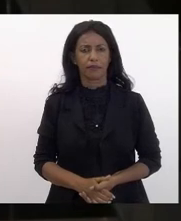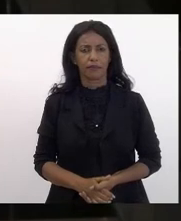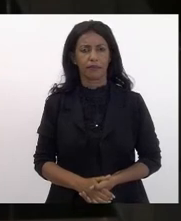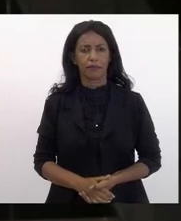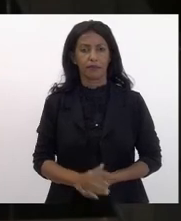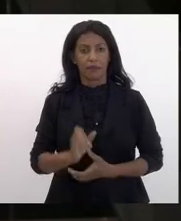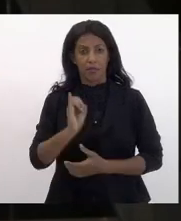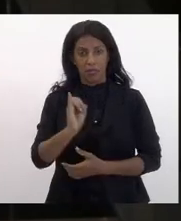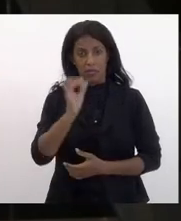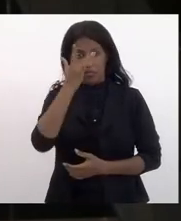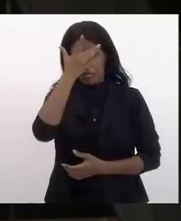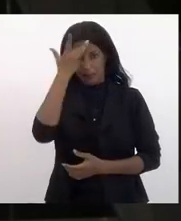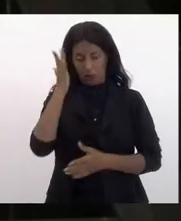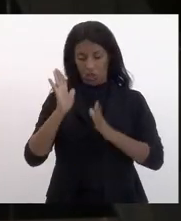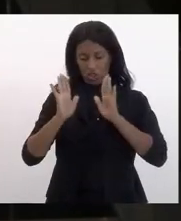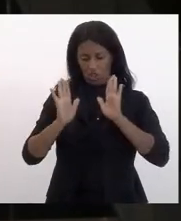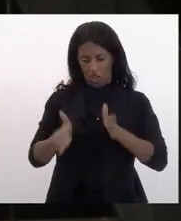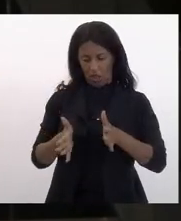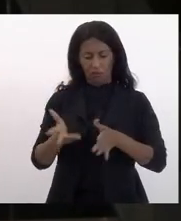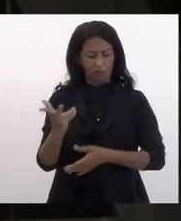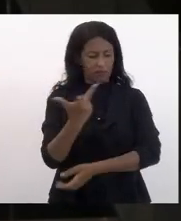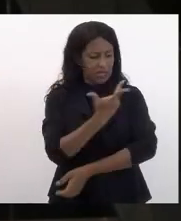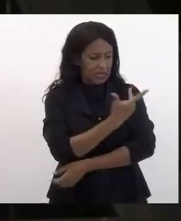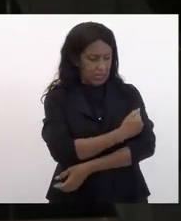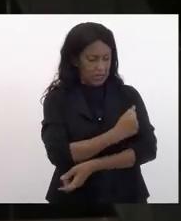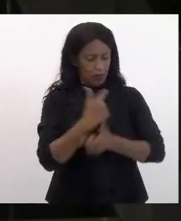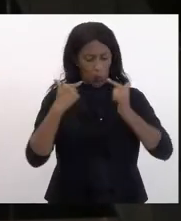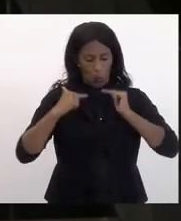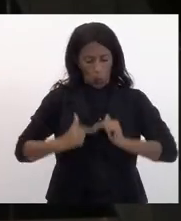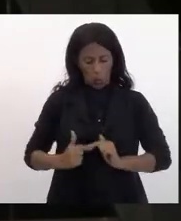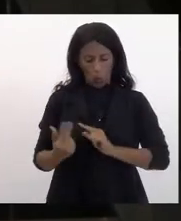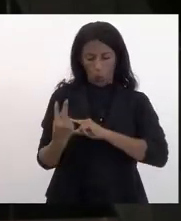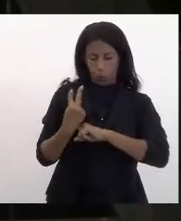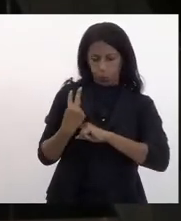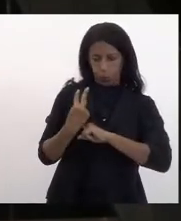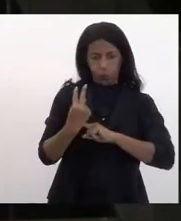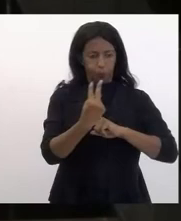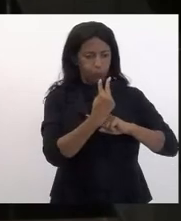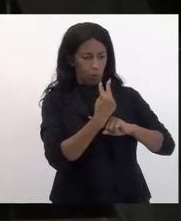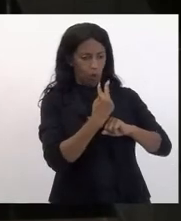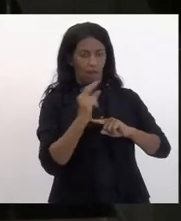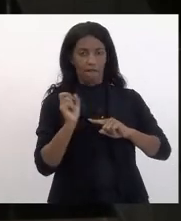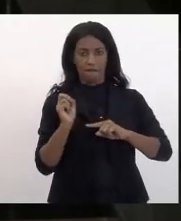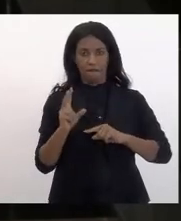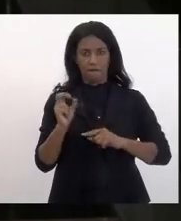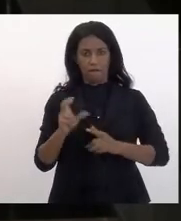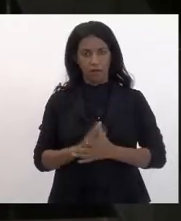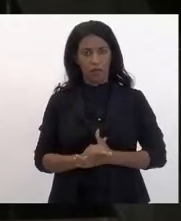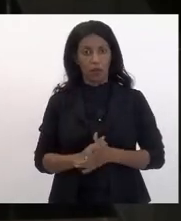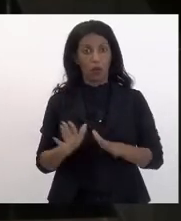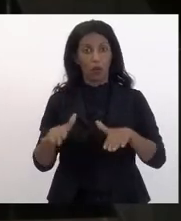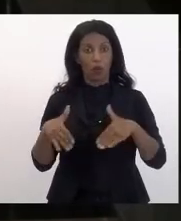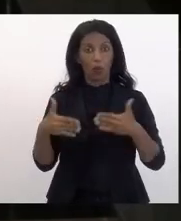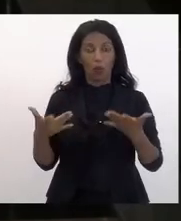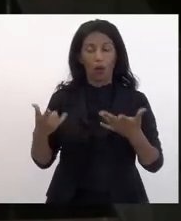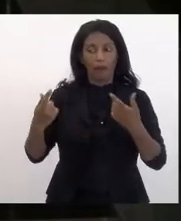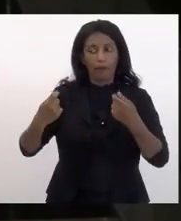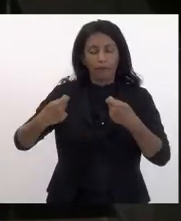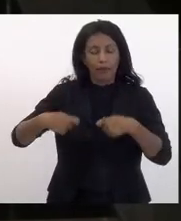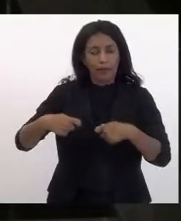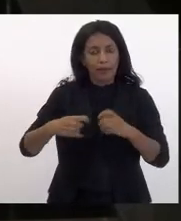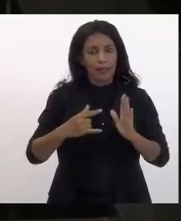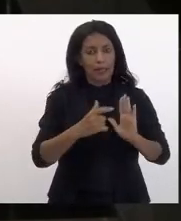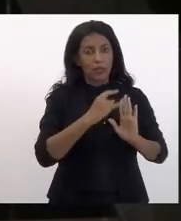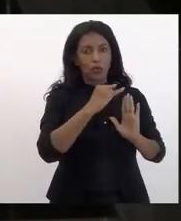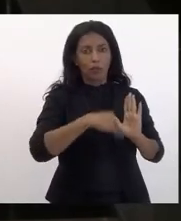Se a pessoa está vacinada e ela está protegida do vírus, qual é a necessidade do